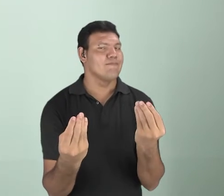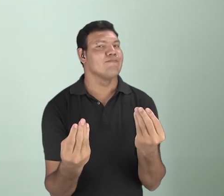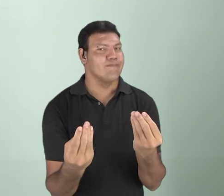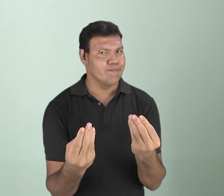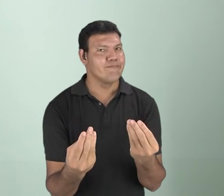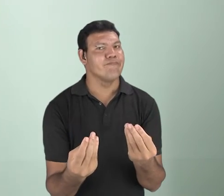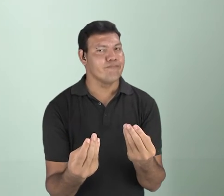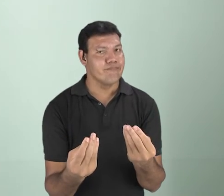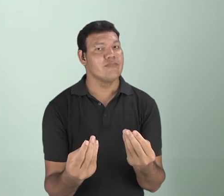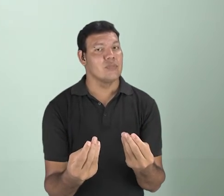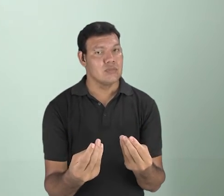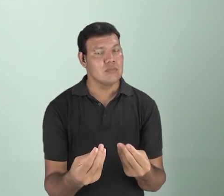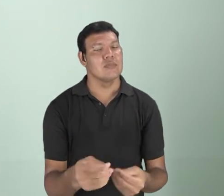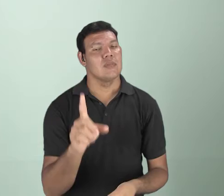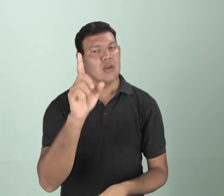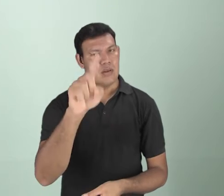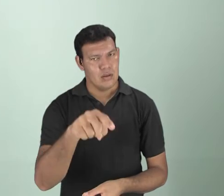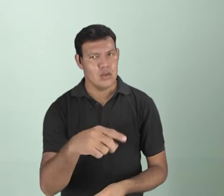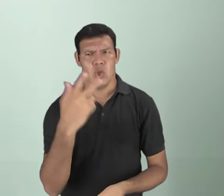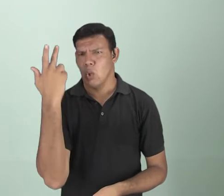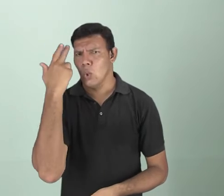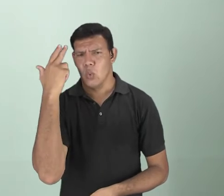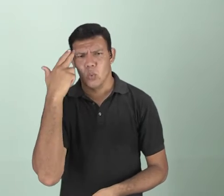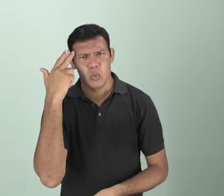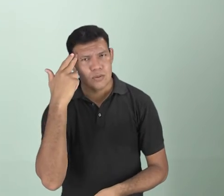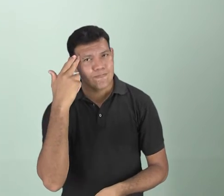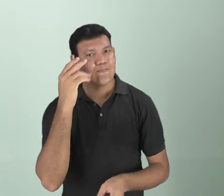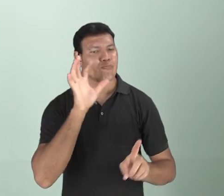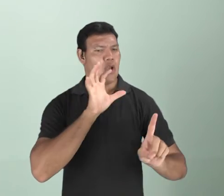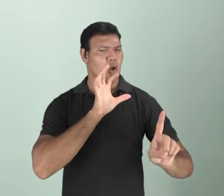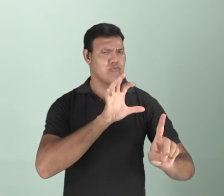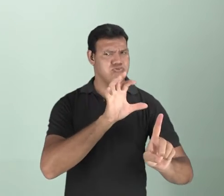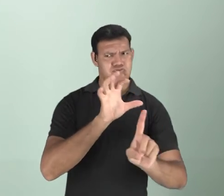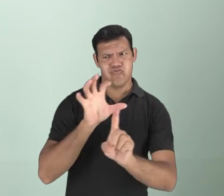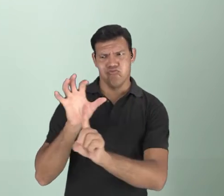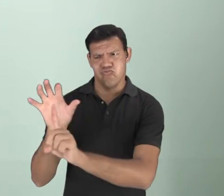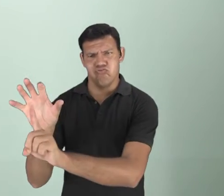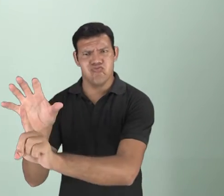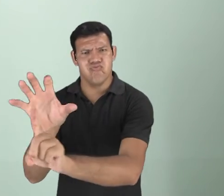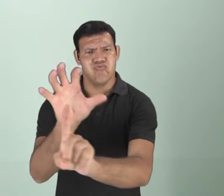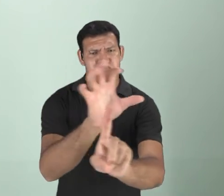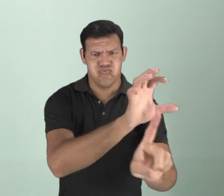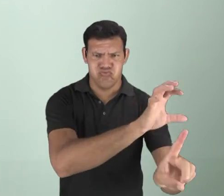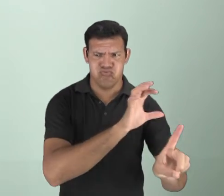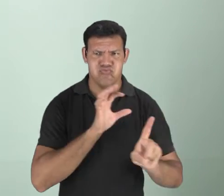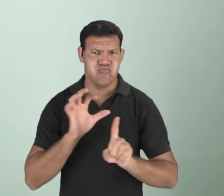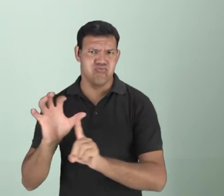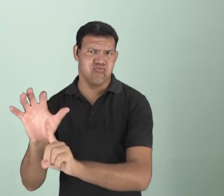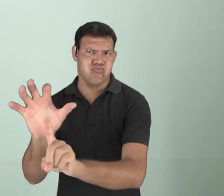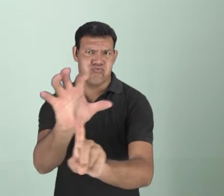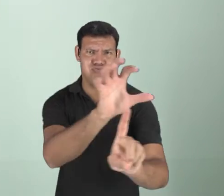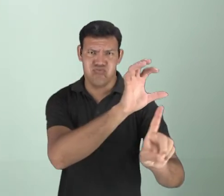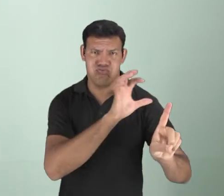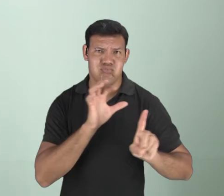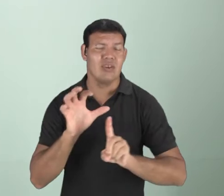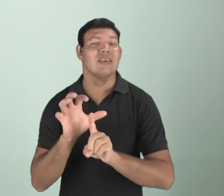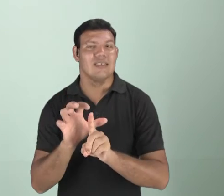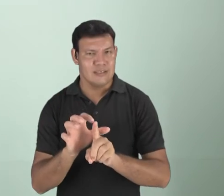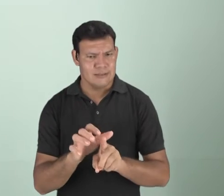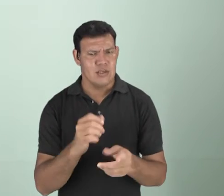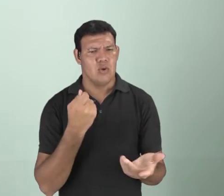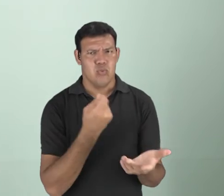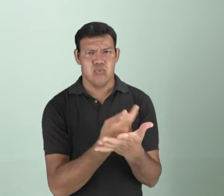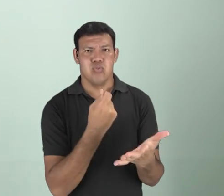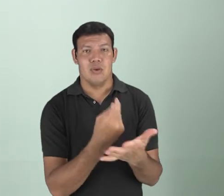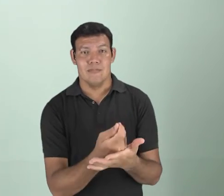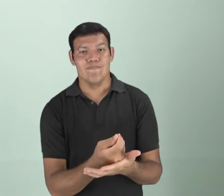a massificação. É você incentivar as pessoas ao consumo para atender aos